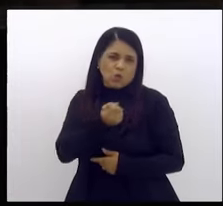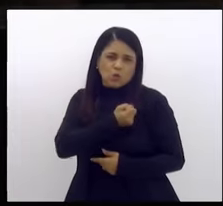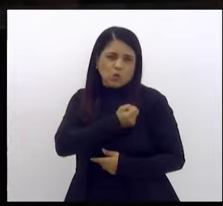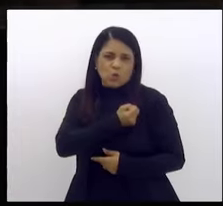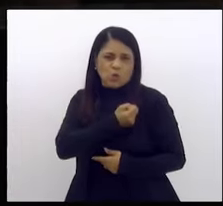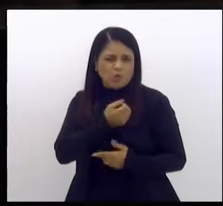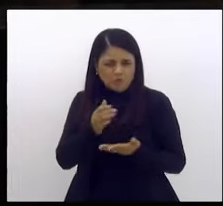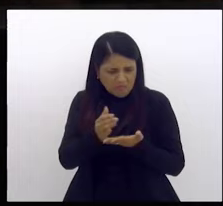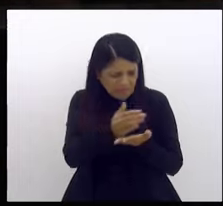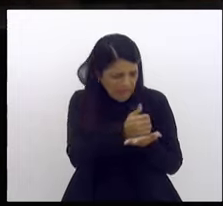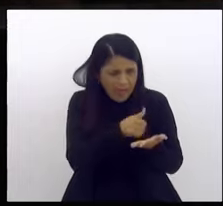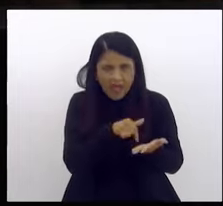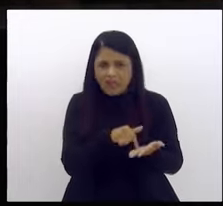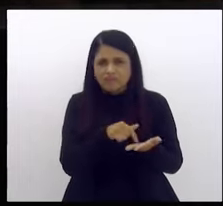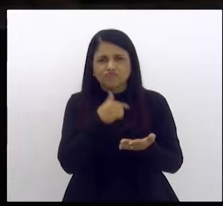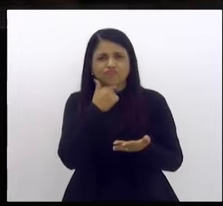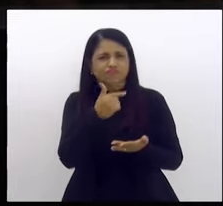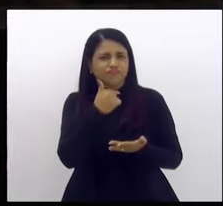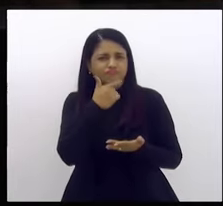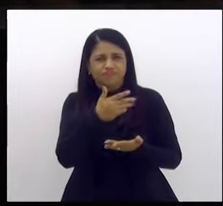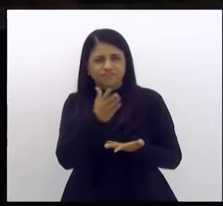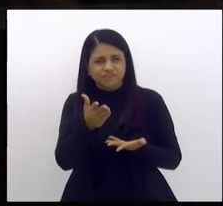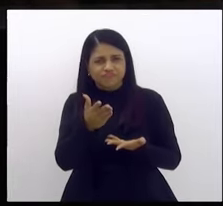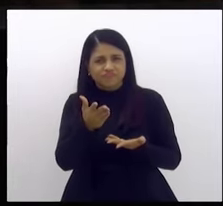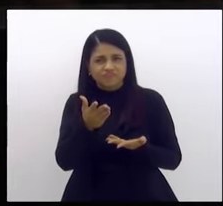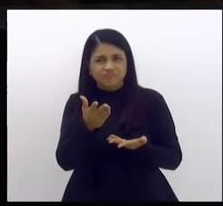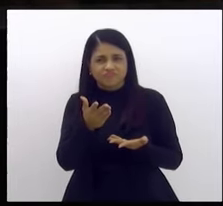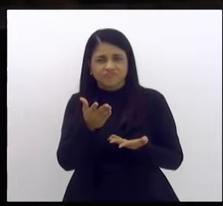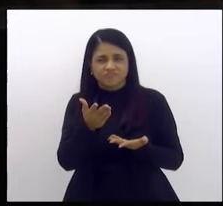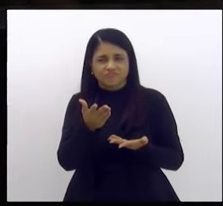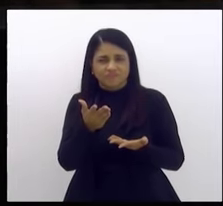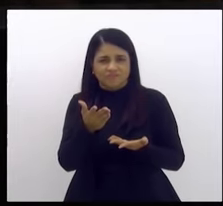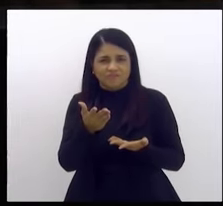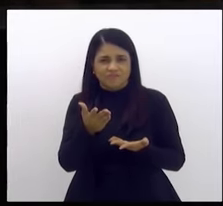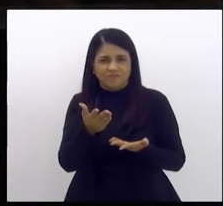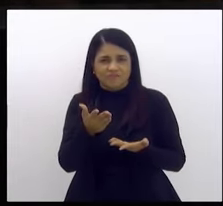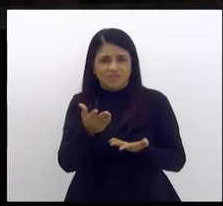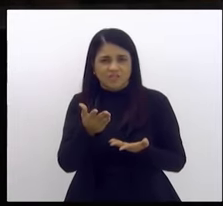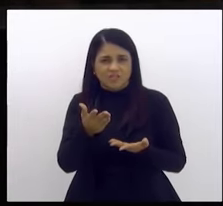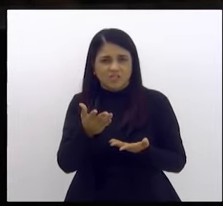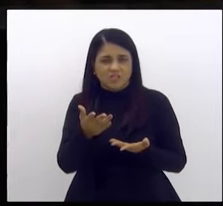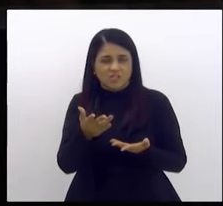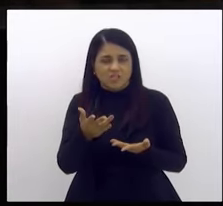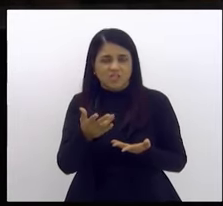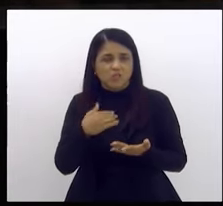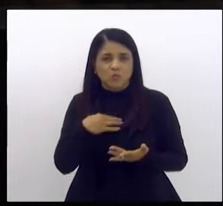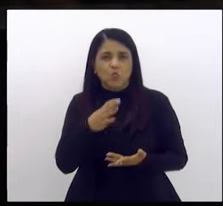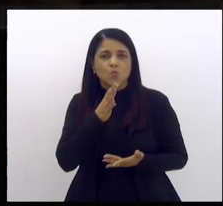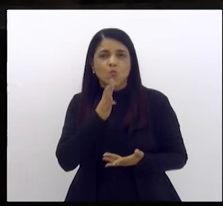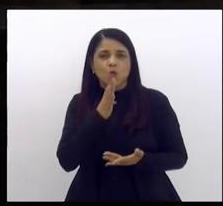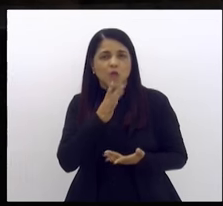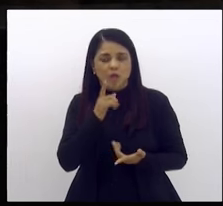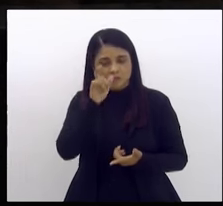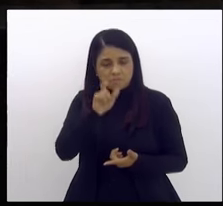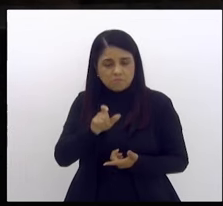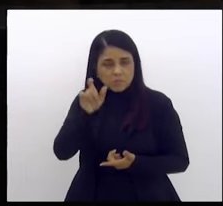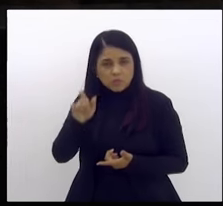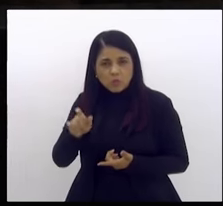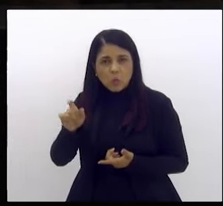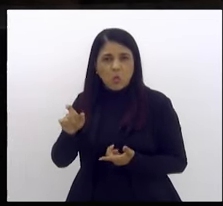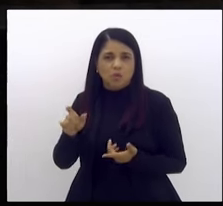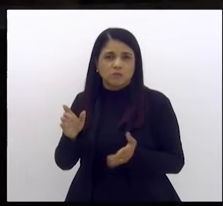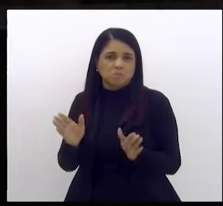de dados que estão aí esvaziados de humanidade, que não reconhece aqueles e aquelas que